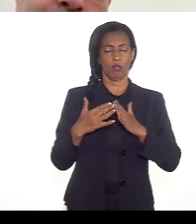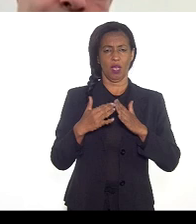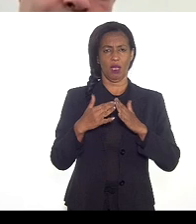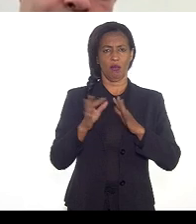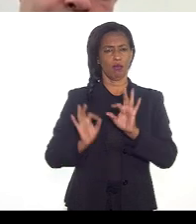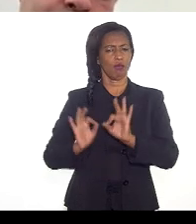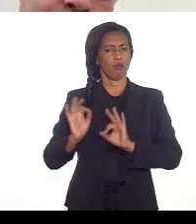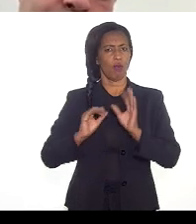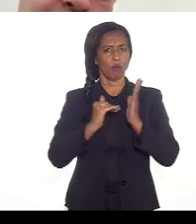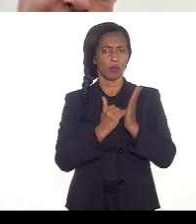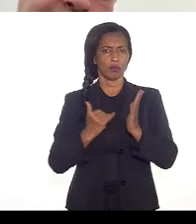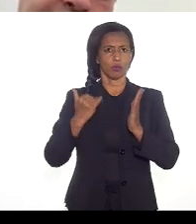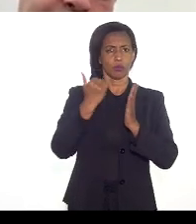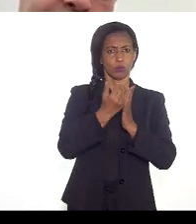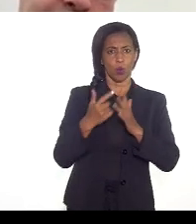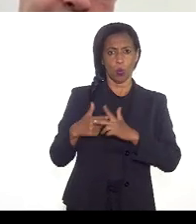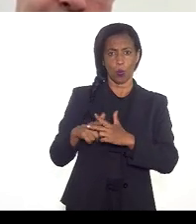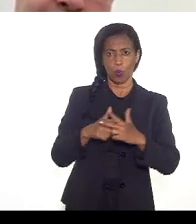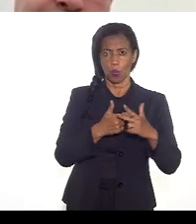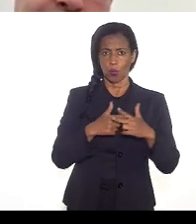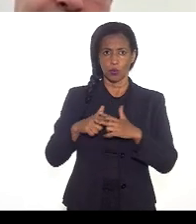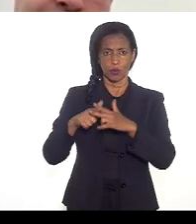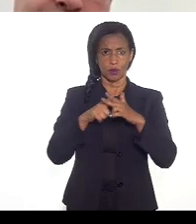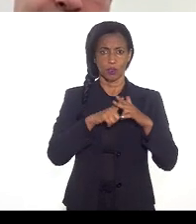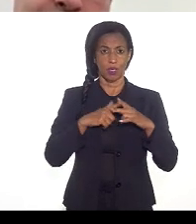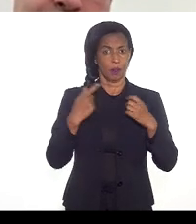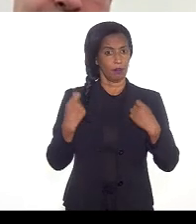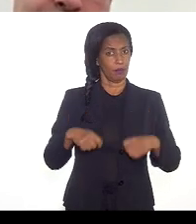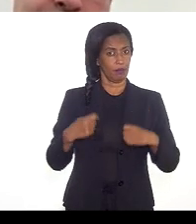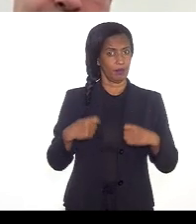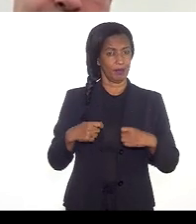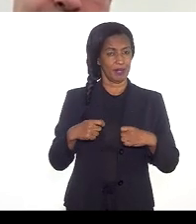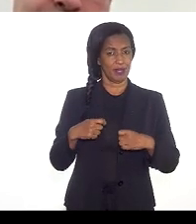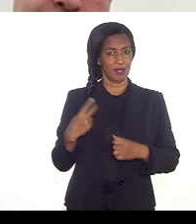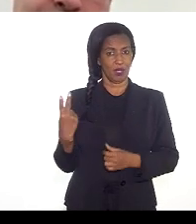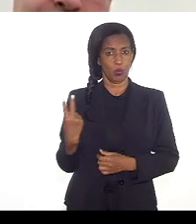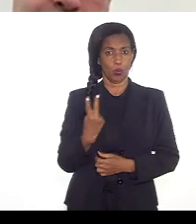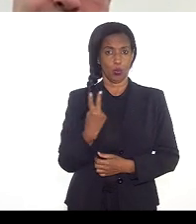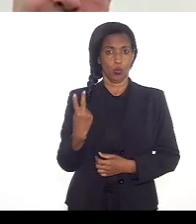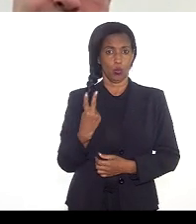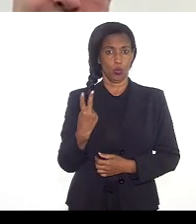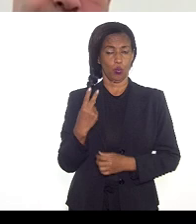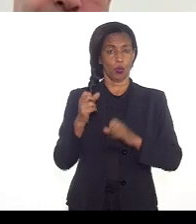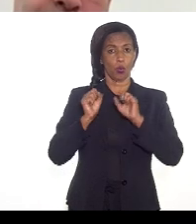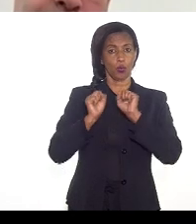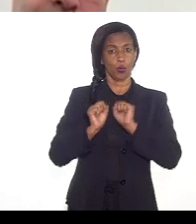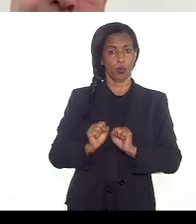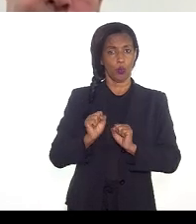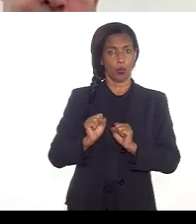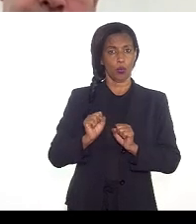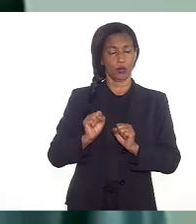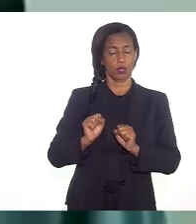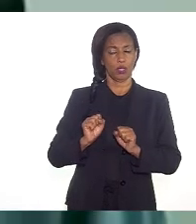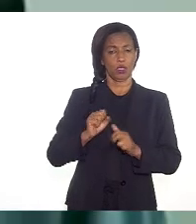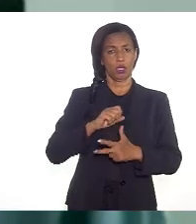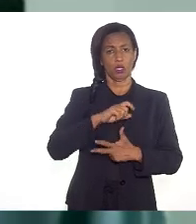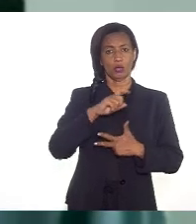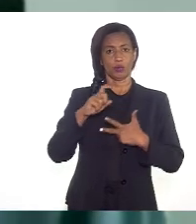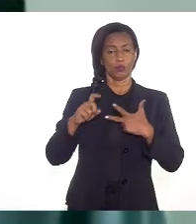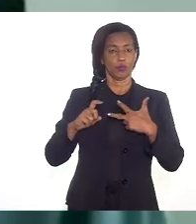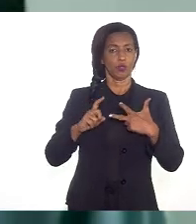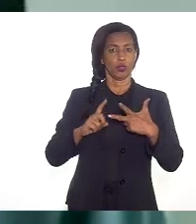alterar emolumentos, tem que ter iniciativa dupla do Poder Judiciário e do